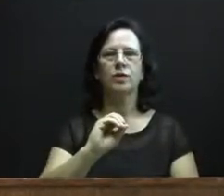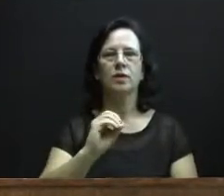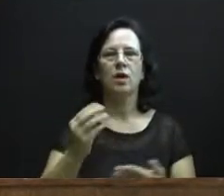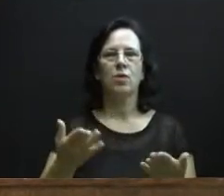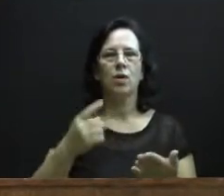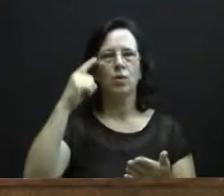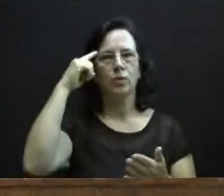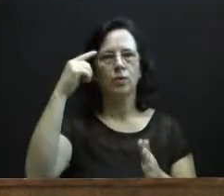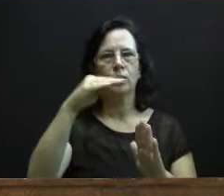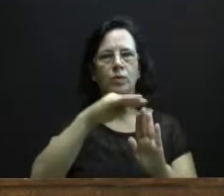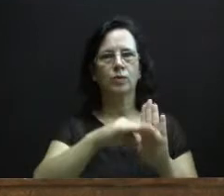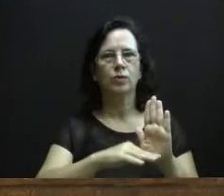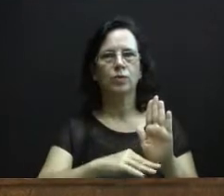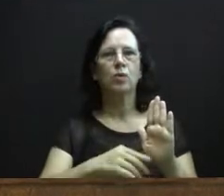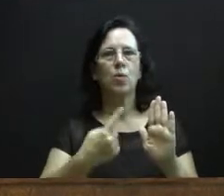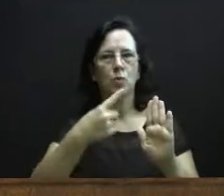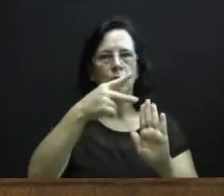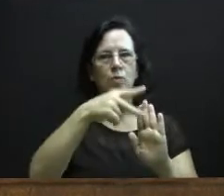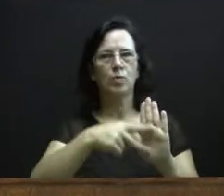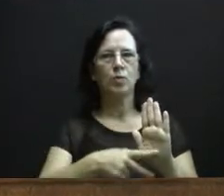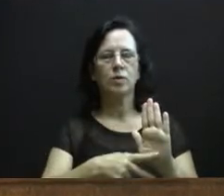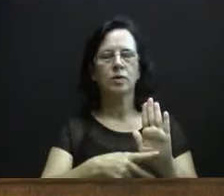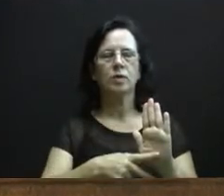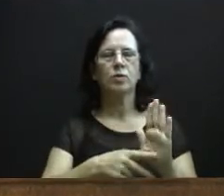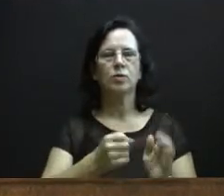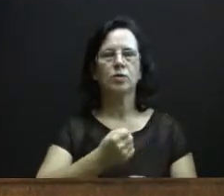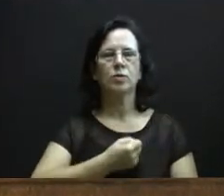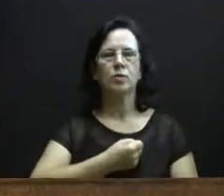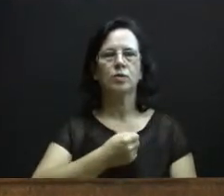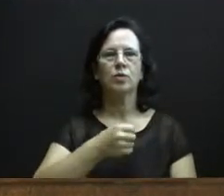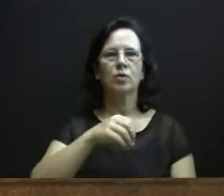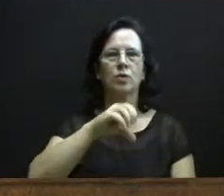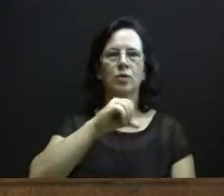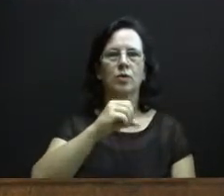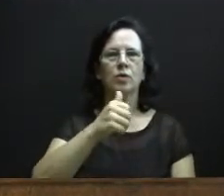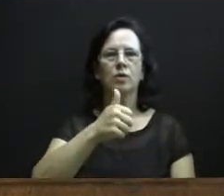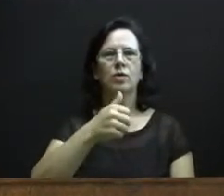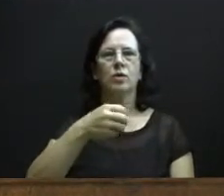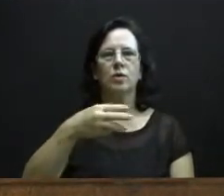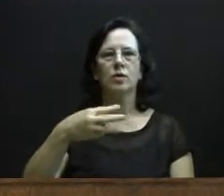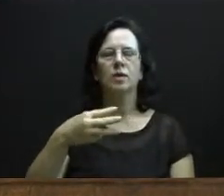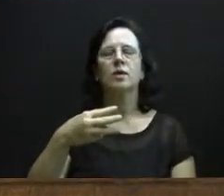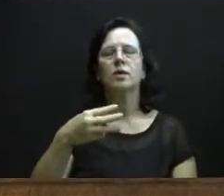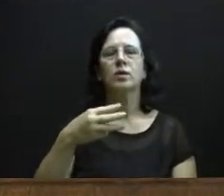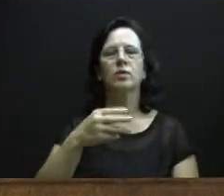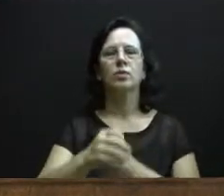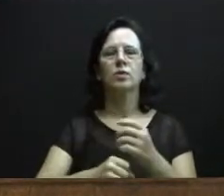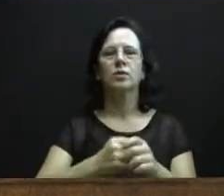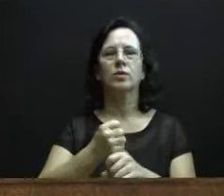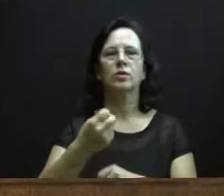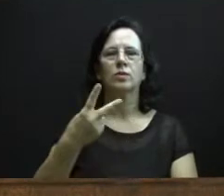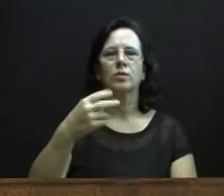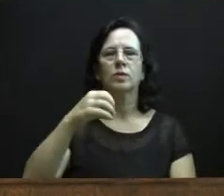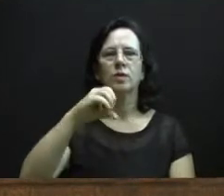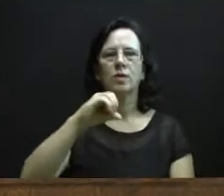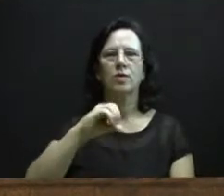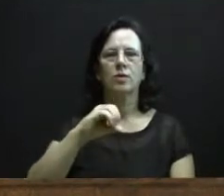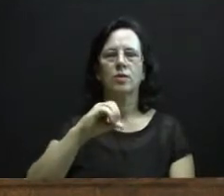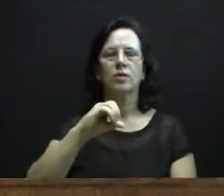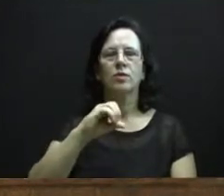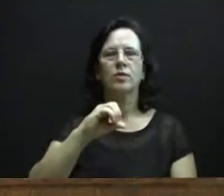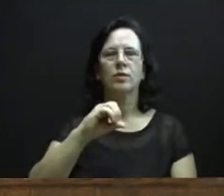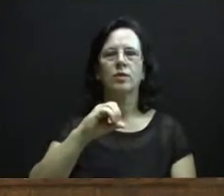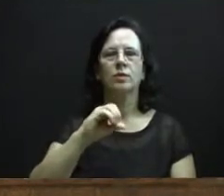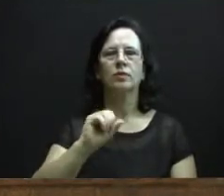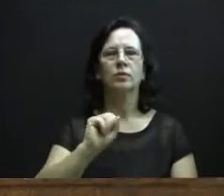ordem do dia um único item da pauta é o processo número 1 903 2019 projeto de lei 1151 2019